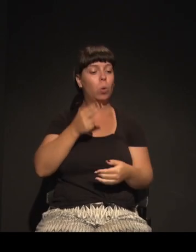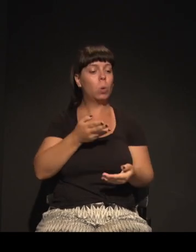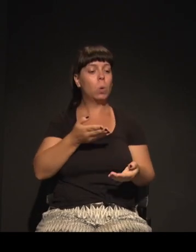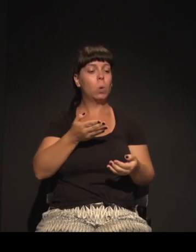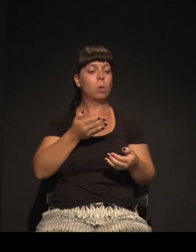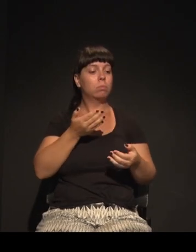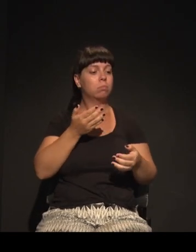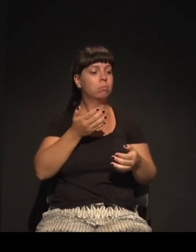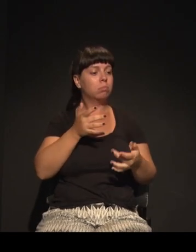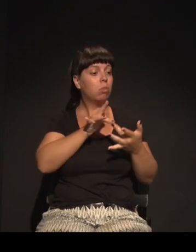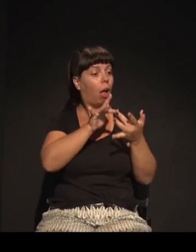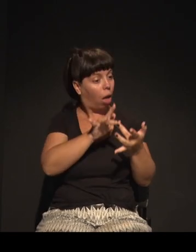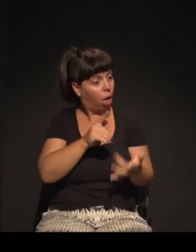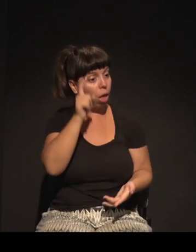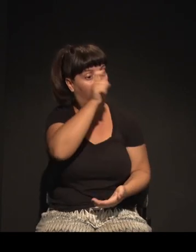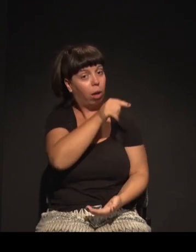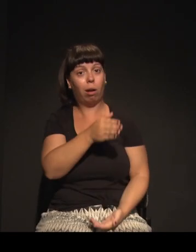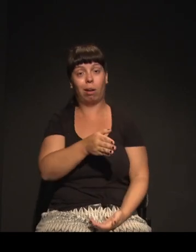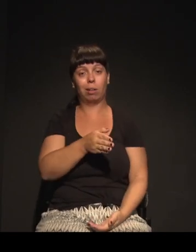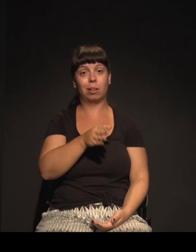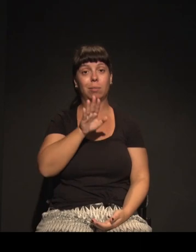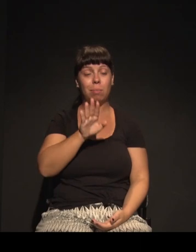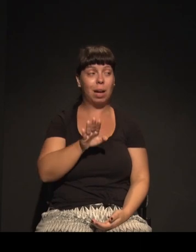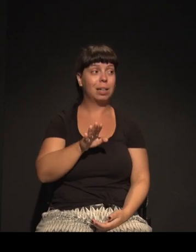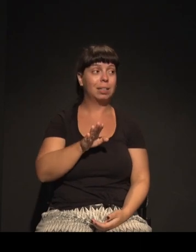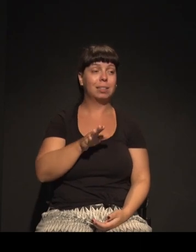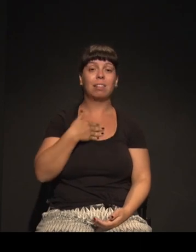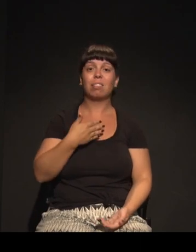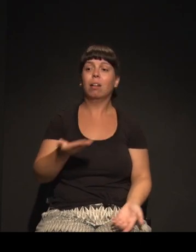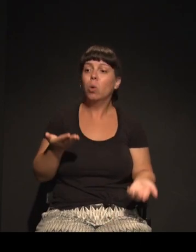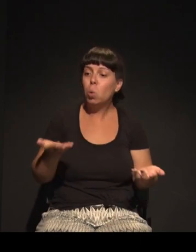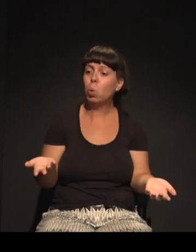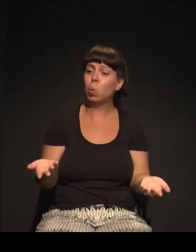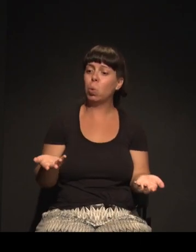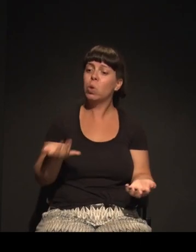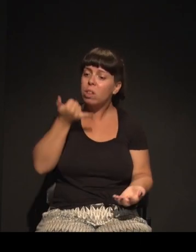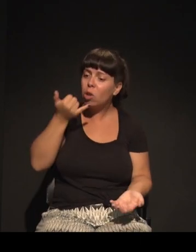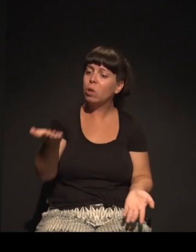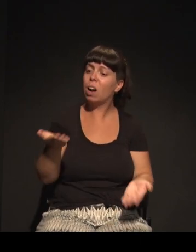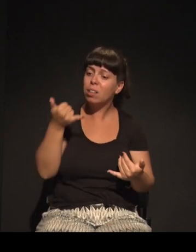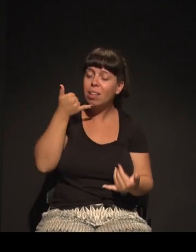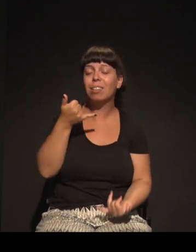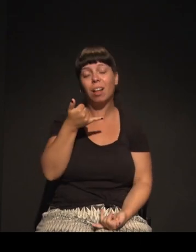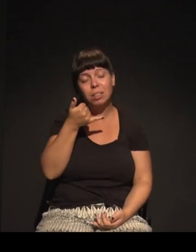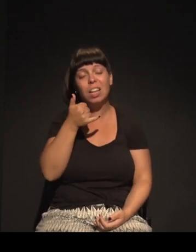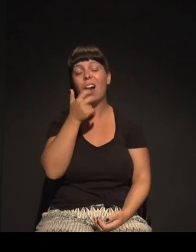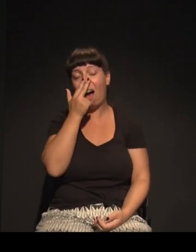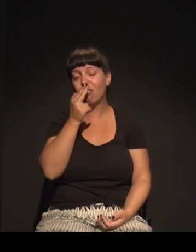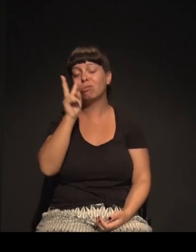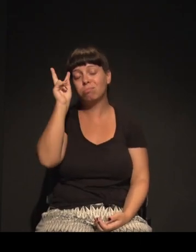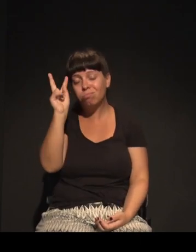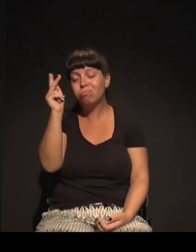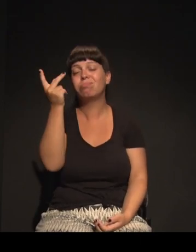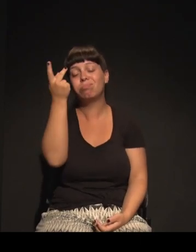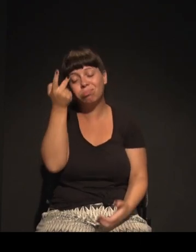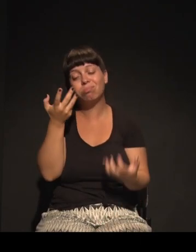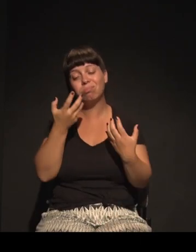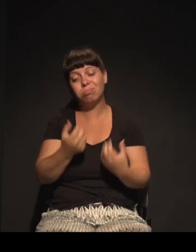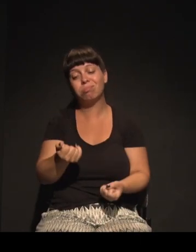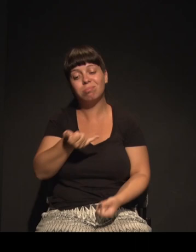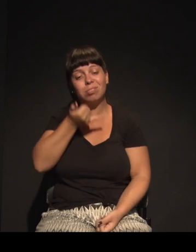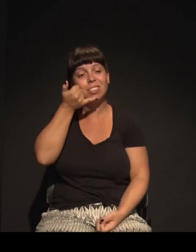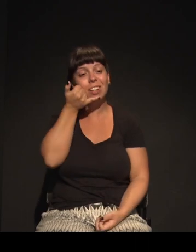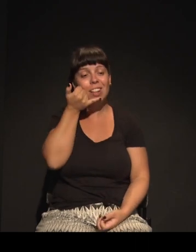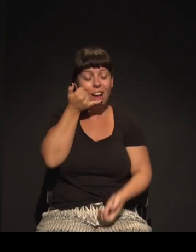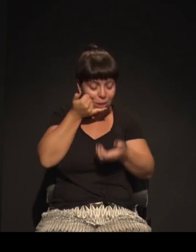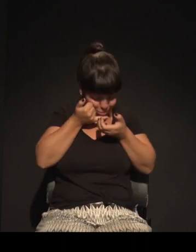difícil né mas assim eu todo e tanto que estou me cobrando vai acabar ficando moderna também aí vou ficar no celular que eu não vou querer